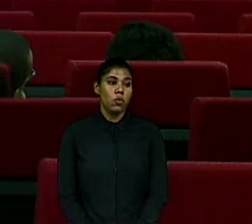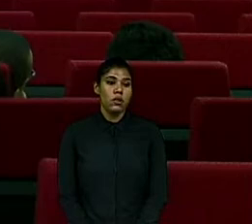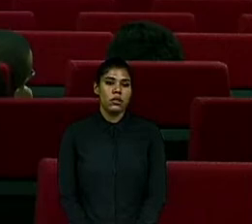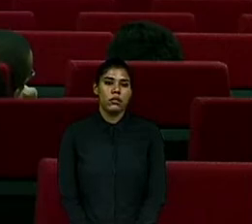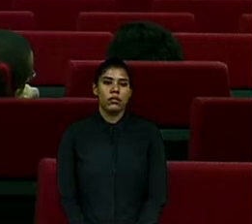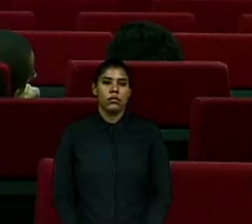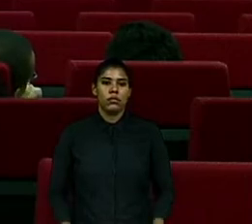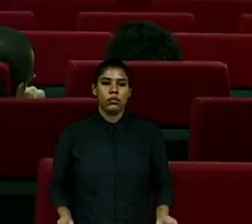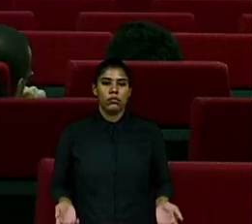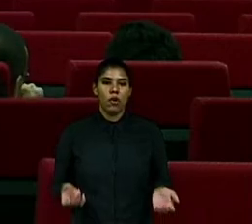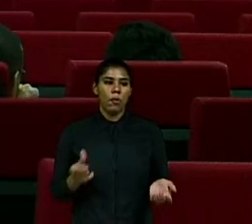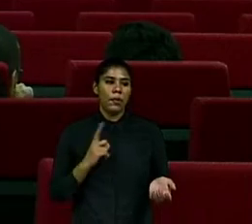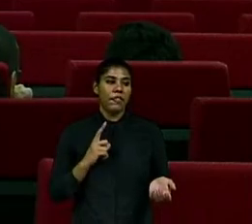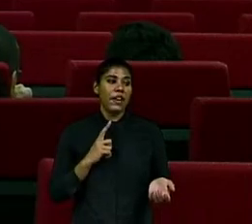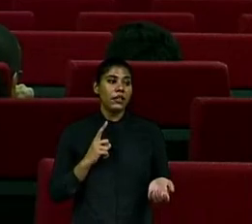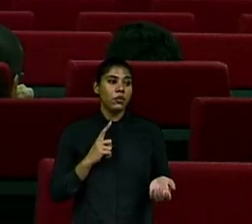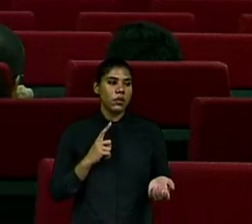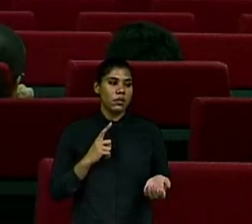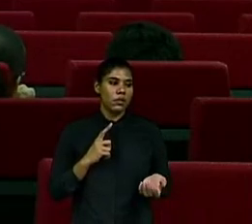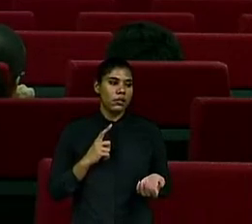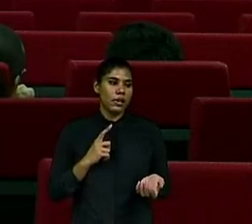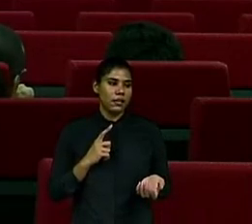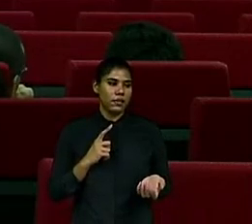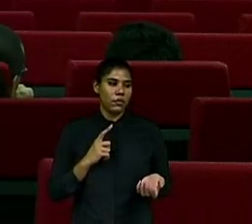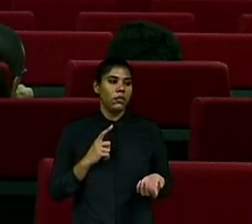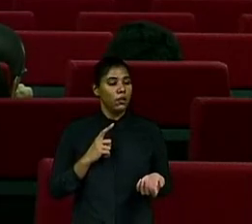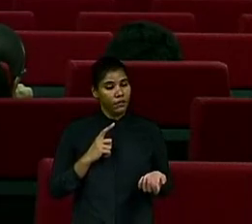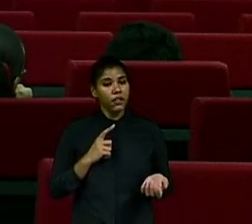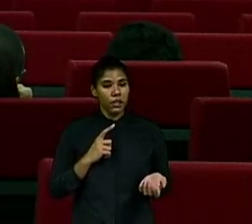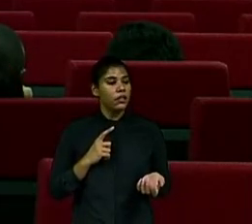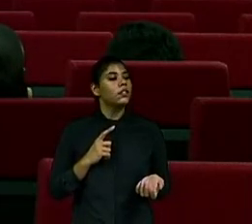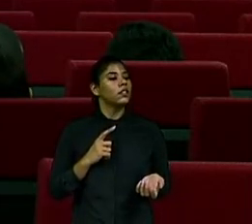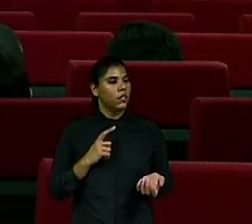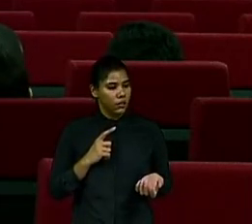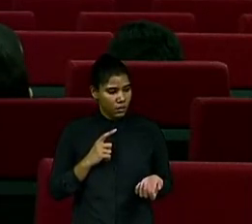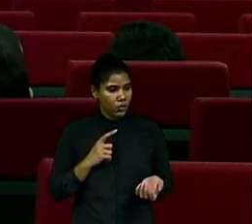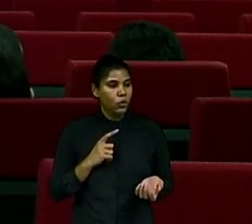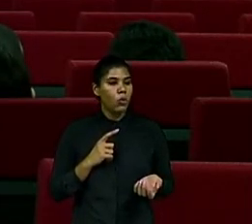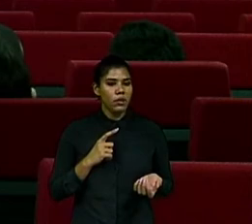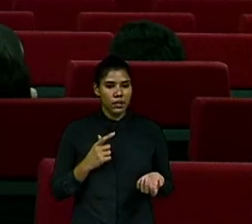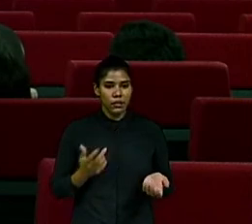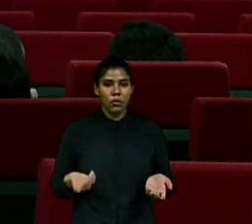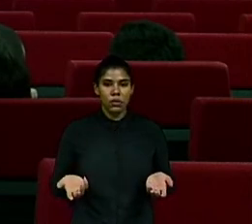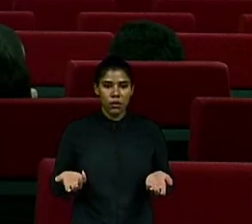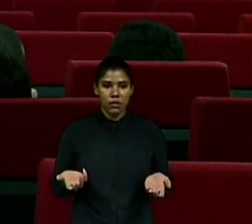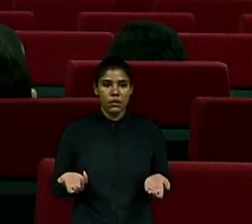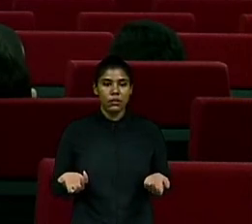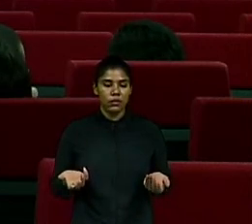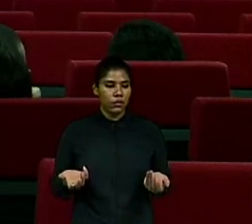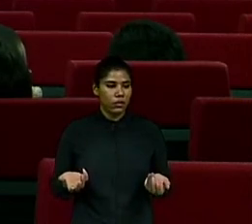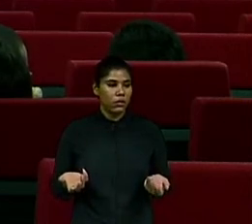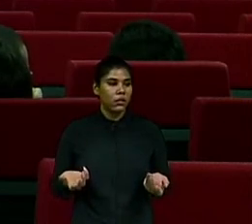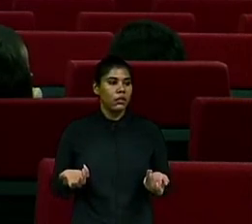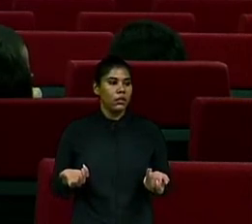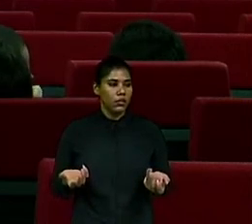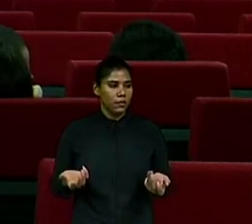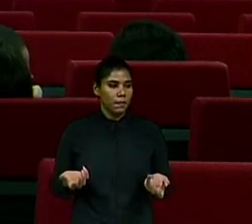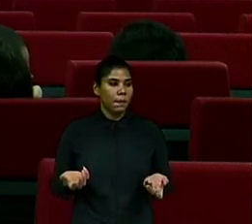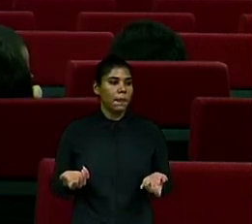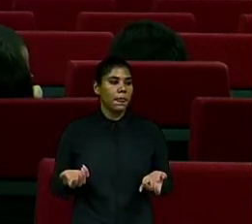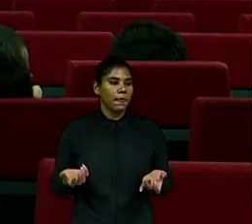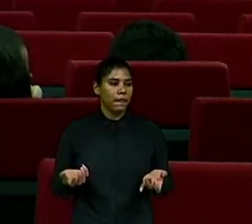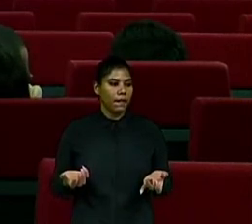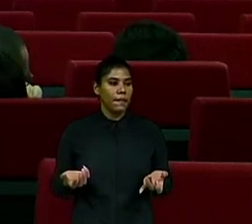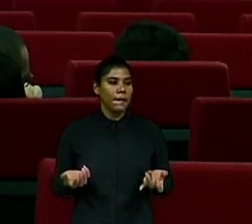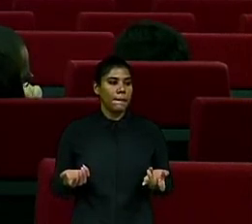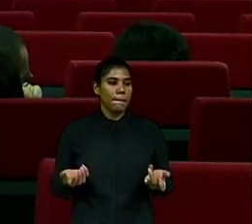sempre tem algo novo hoje em dia nós estamos tentando deixar o mosquito estéreo para que ele